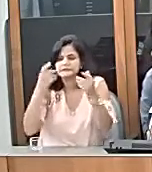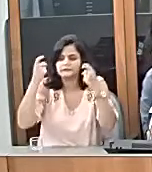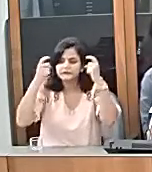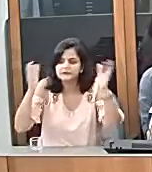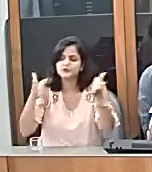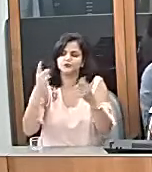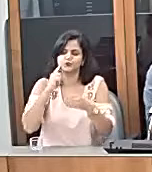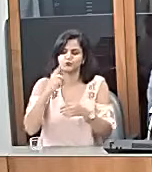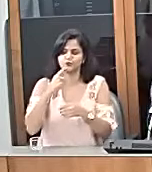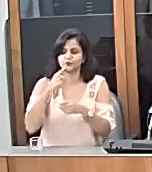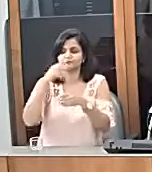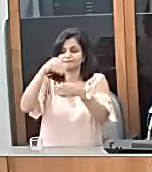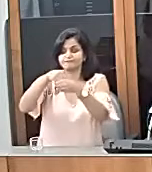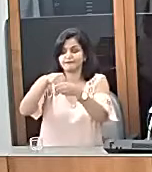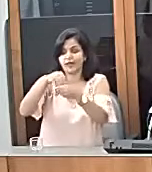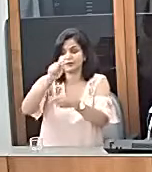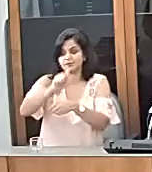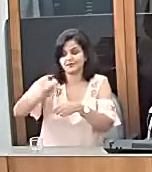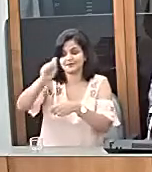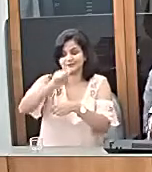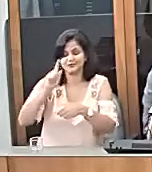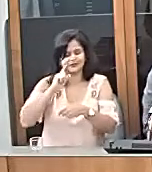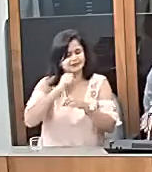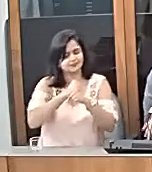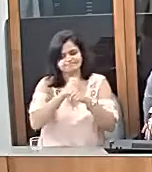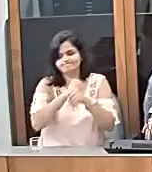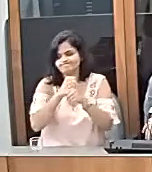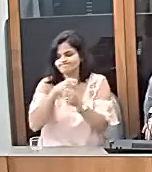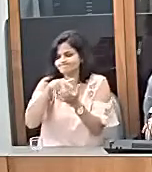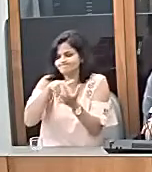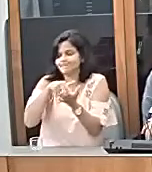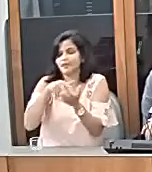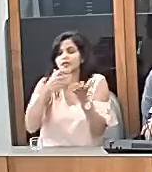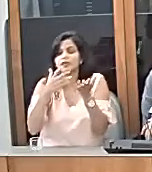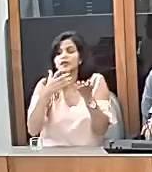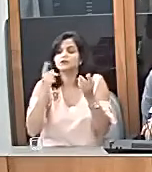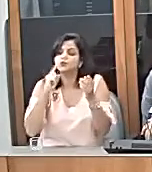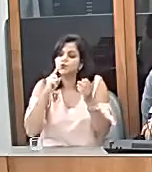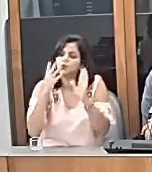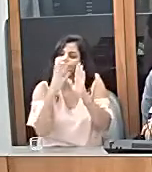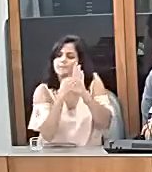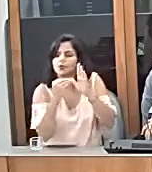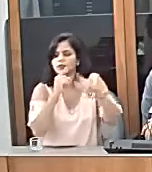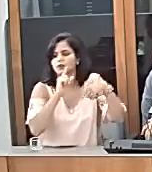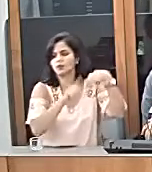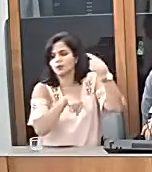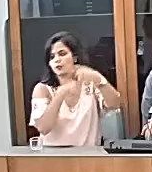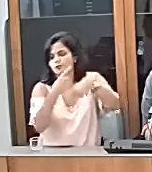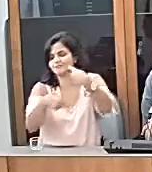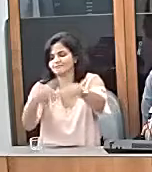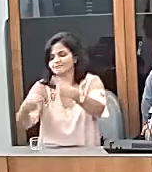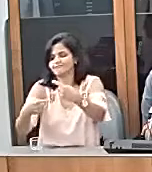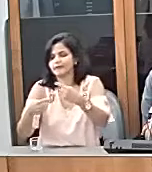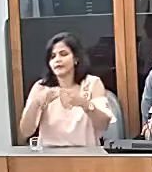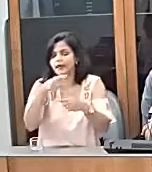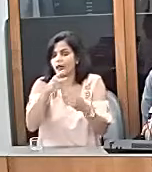é verdade. Mas o Jorge sempre lutou e continua lutando pelos surdos dentro